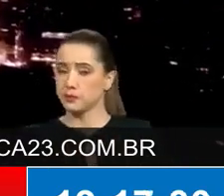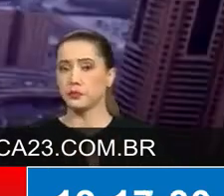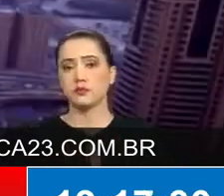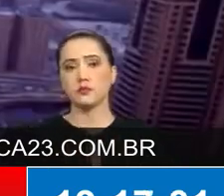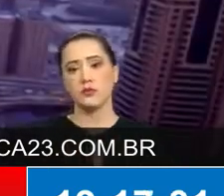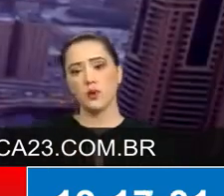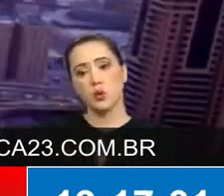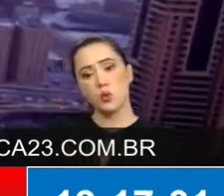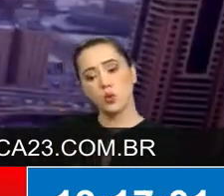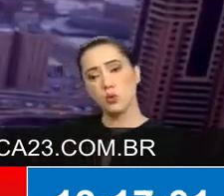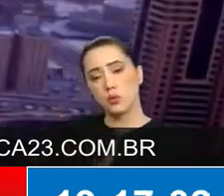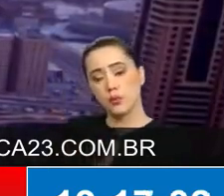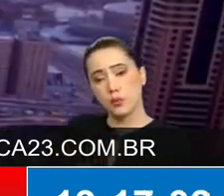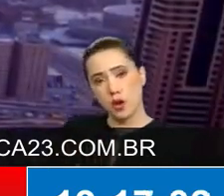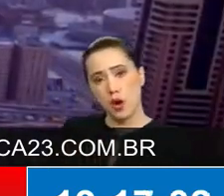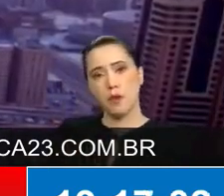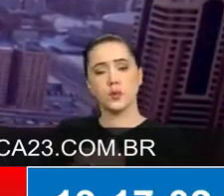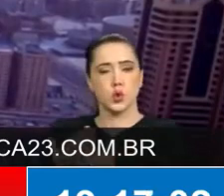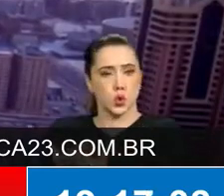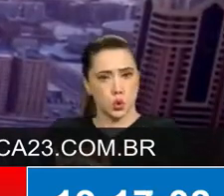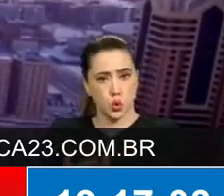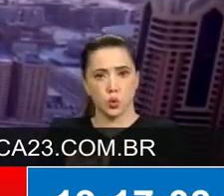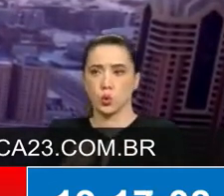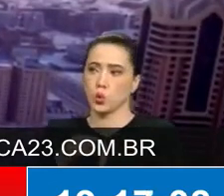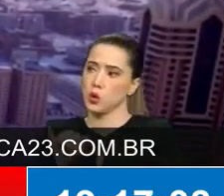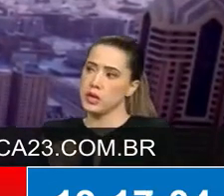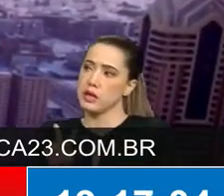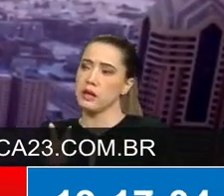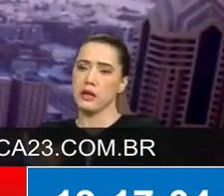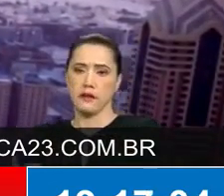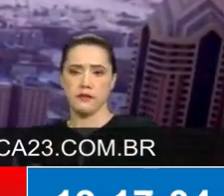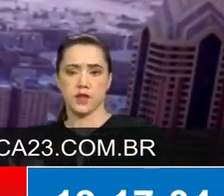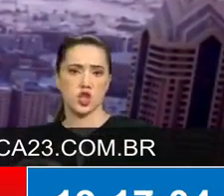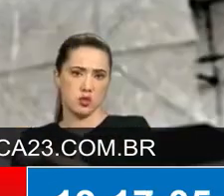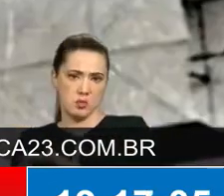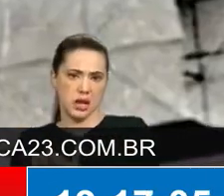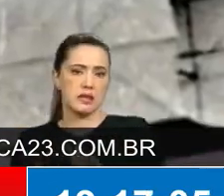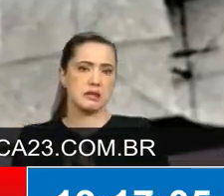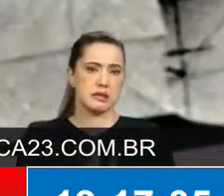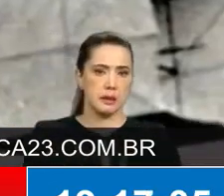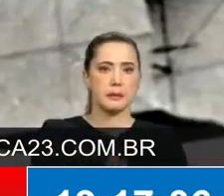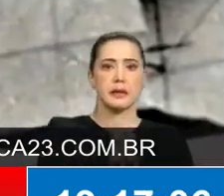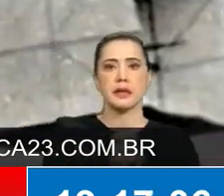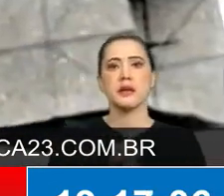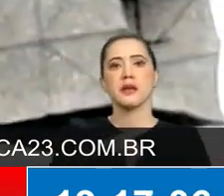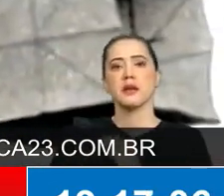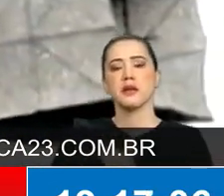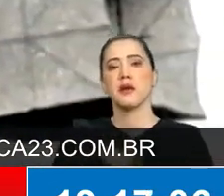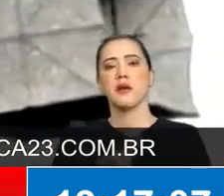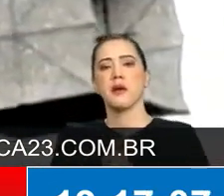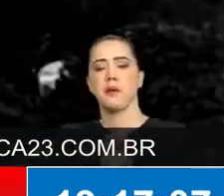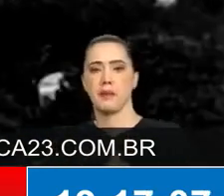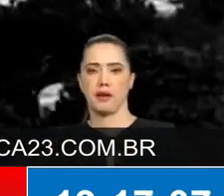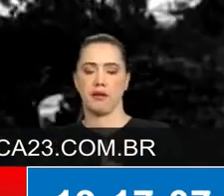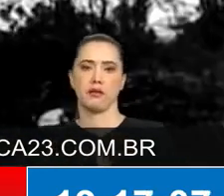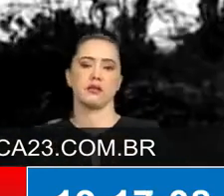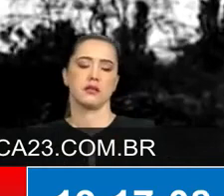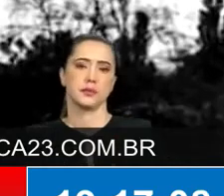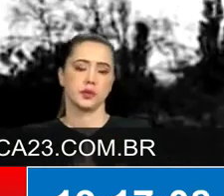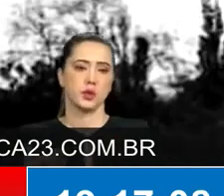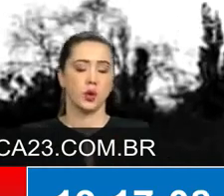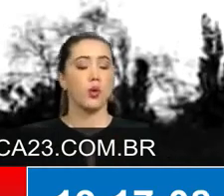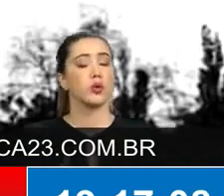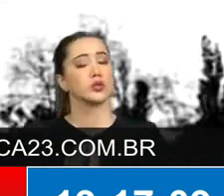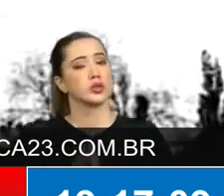das equipes da Embraer e da IVE, em São José dos Campos, para a produção. O anúncio da Embraer, feito hoje, coincide com